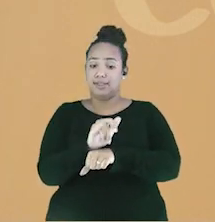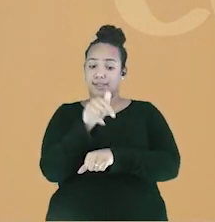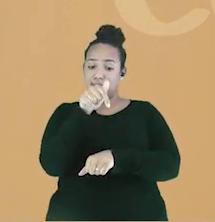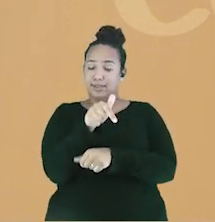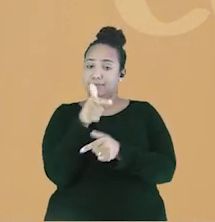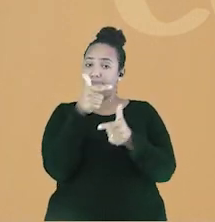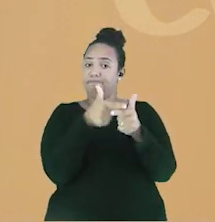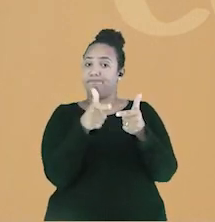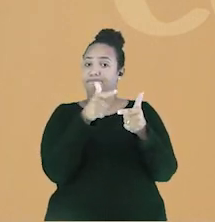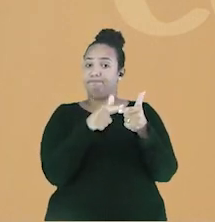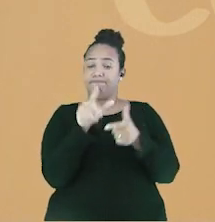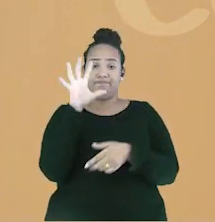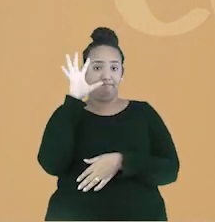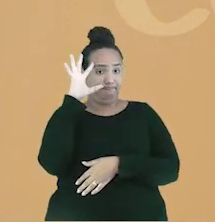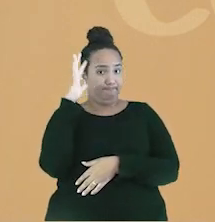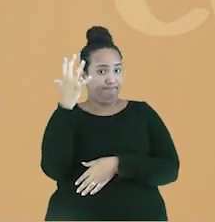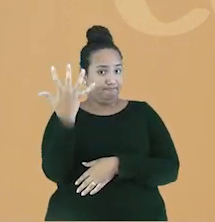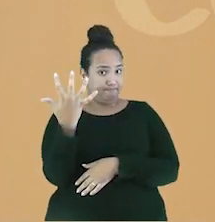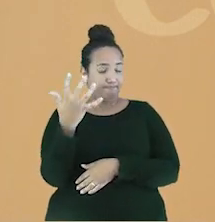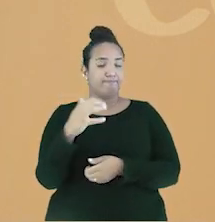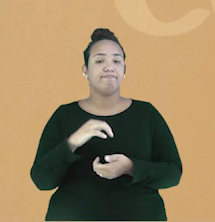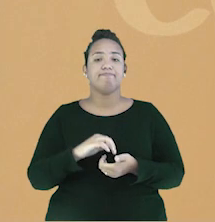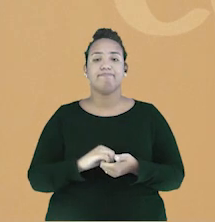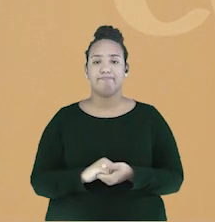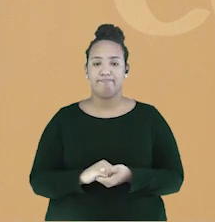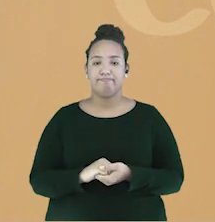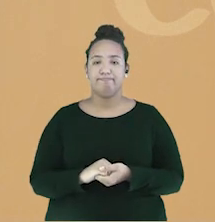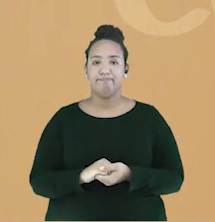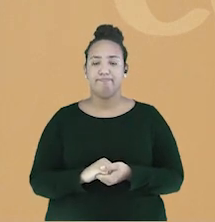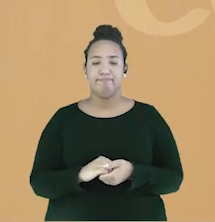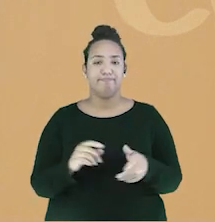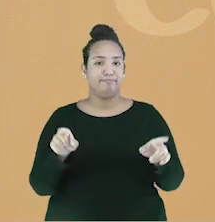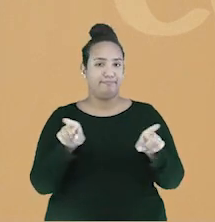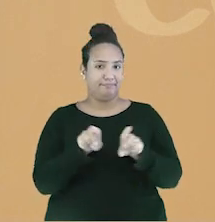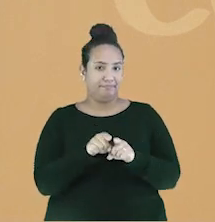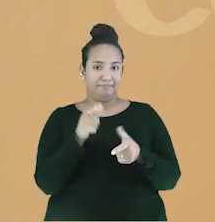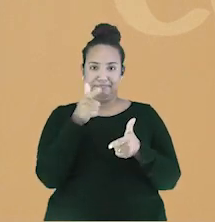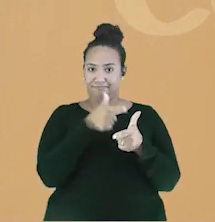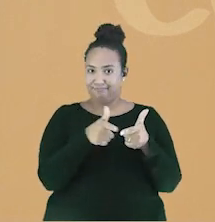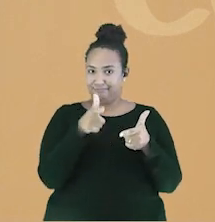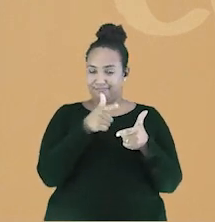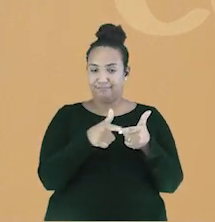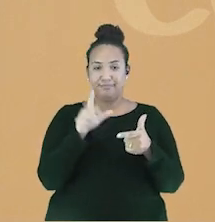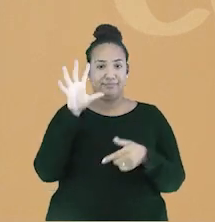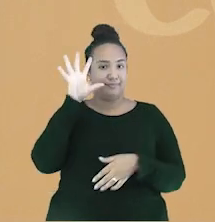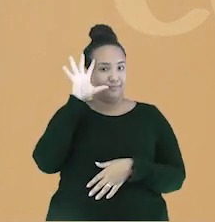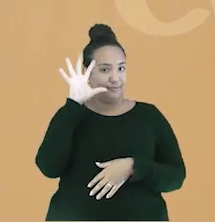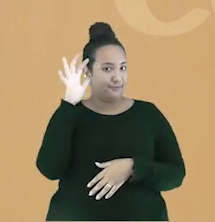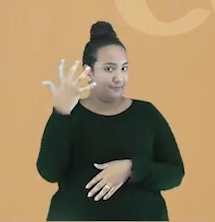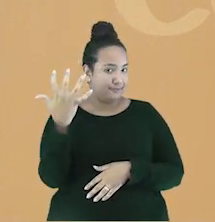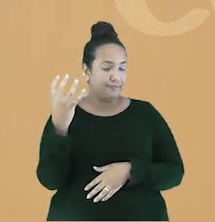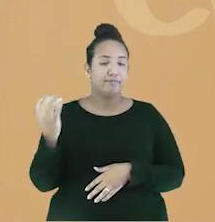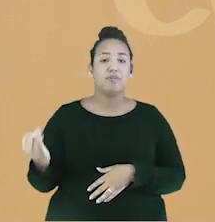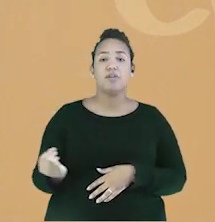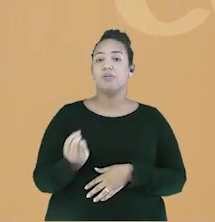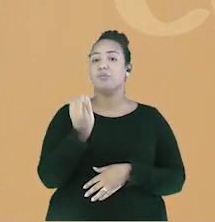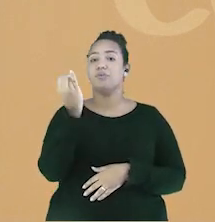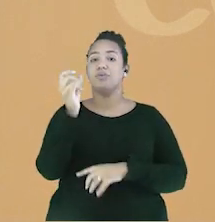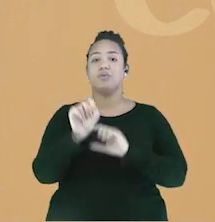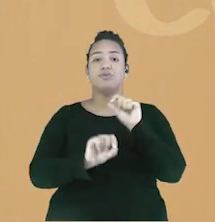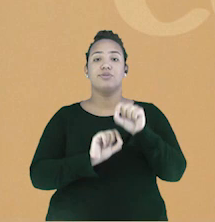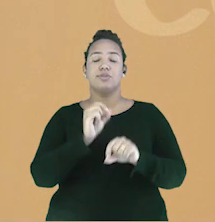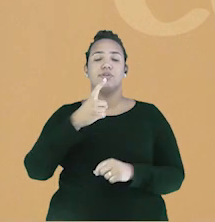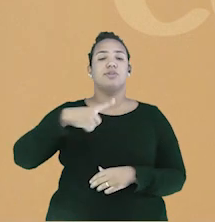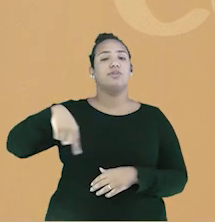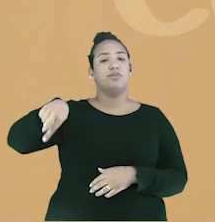nos deparamos diariamente. E para resolver o problema, é muito importante que saibamos